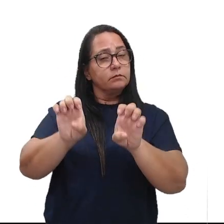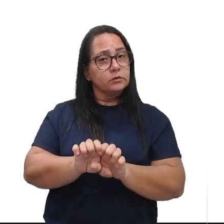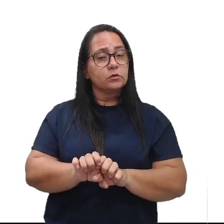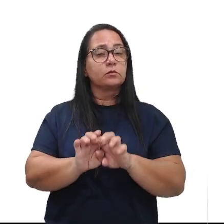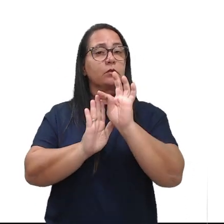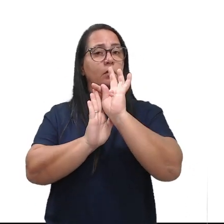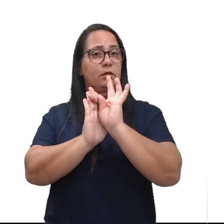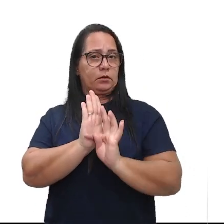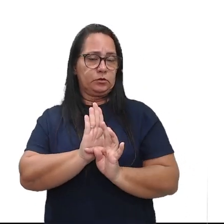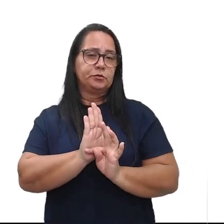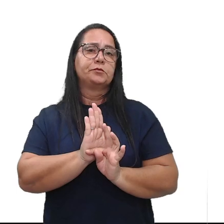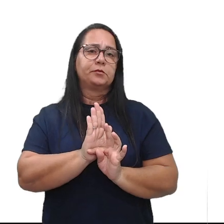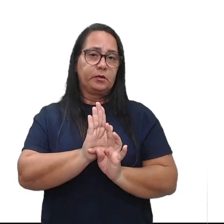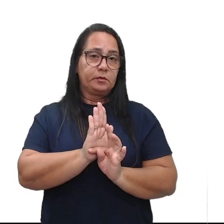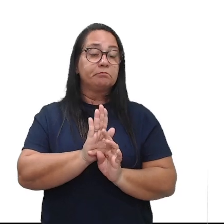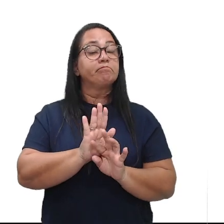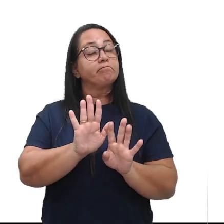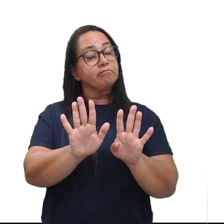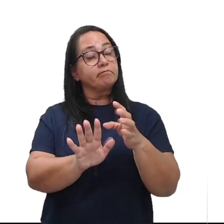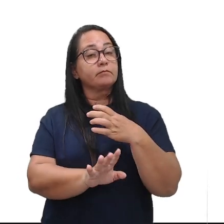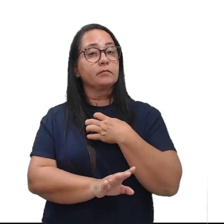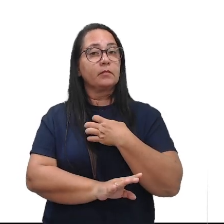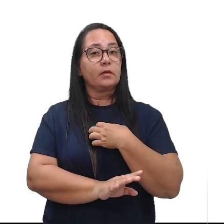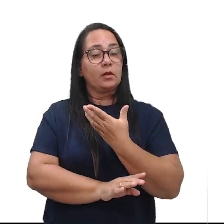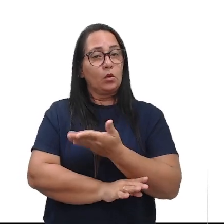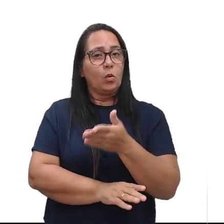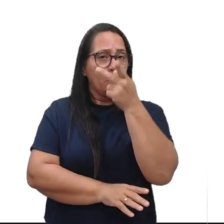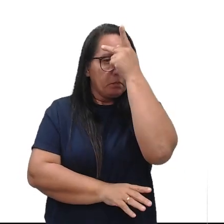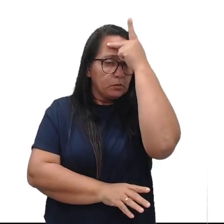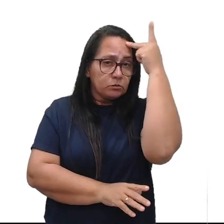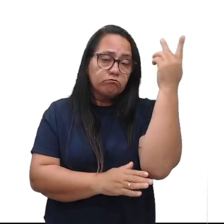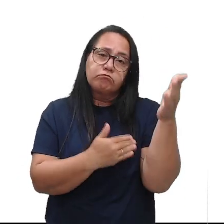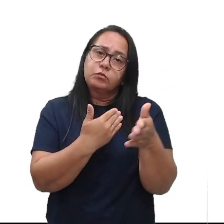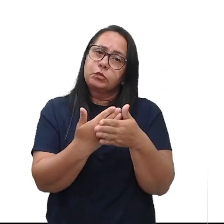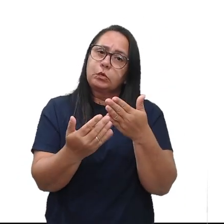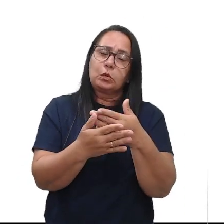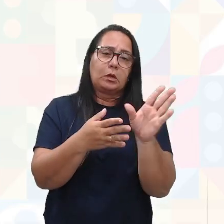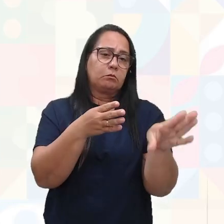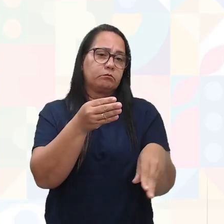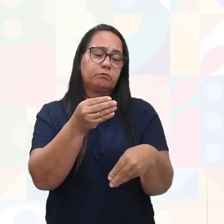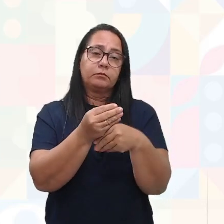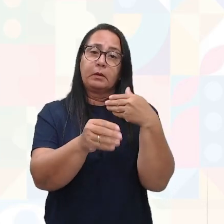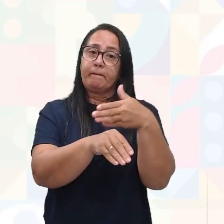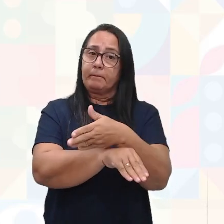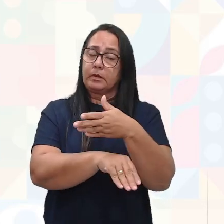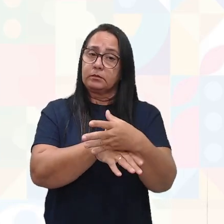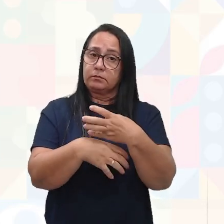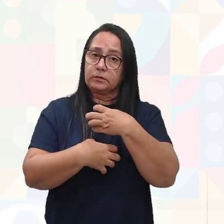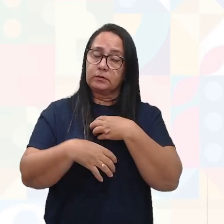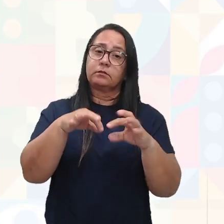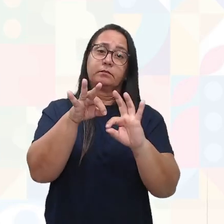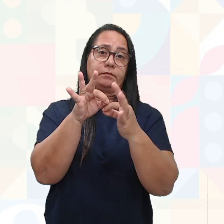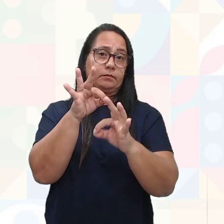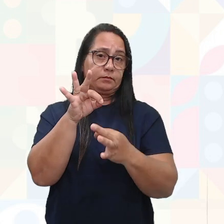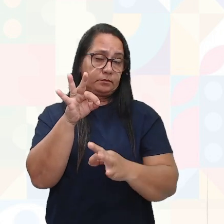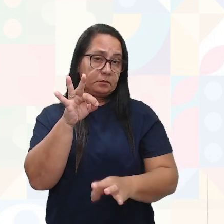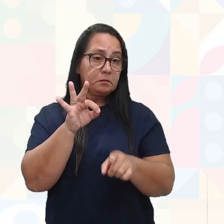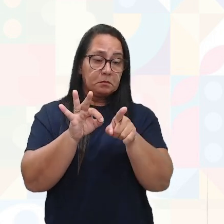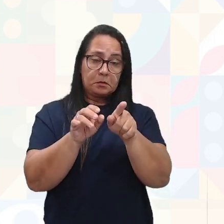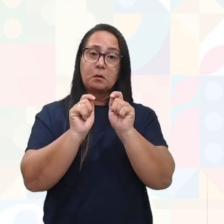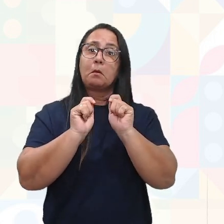textual. Dessa maneira, todo e qualquer elemento que fará parte do sentido do discurso